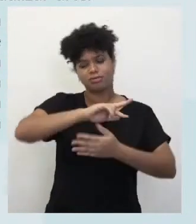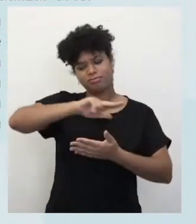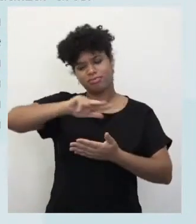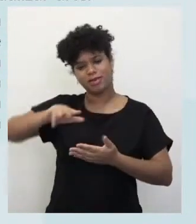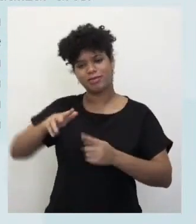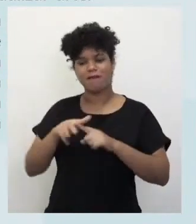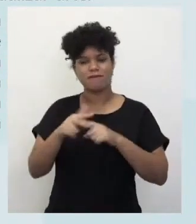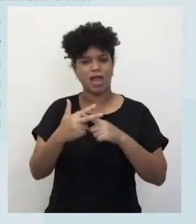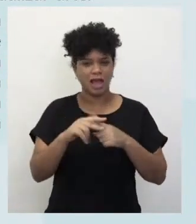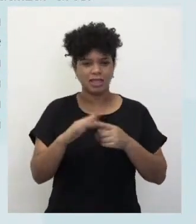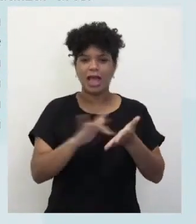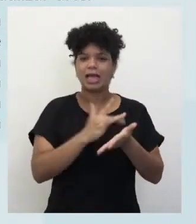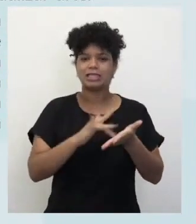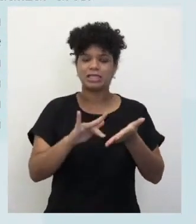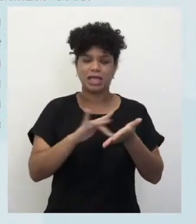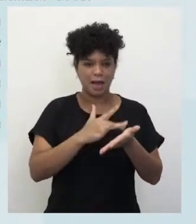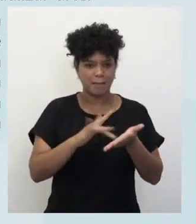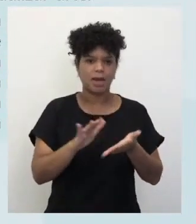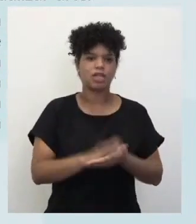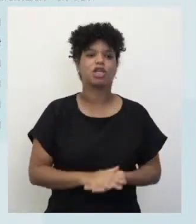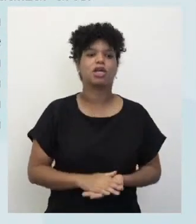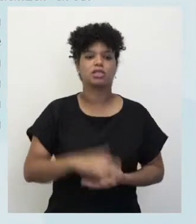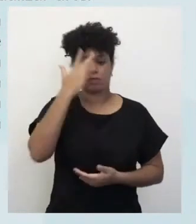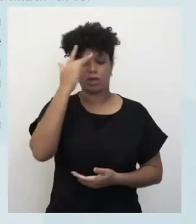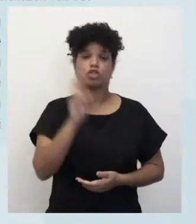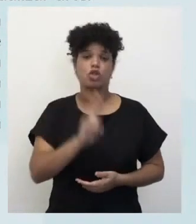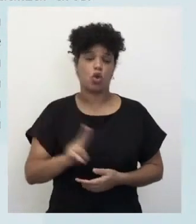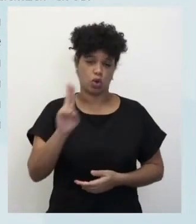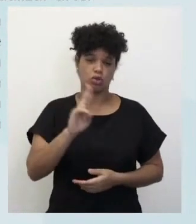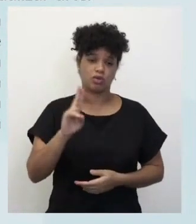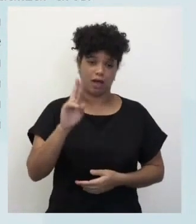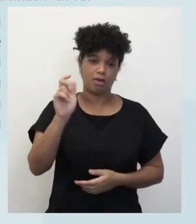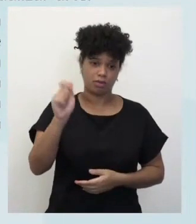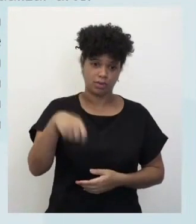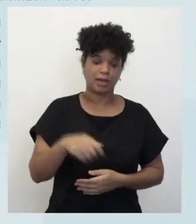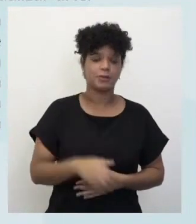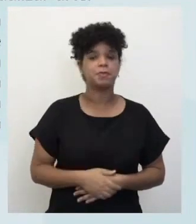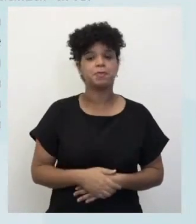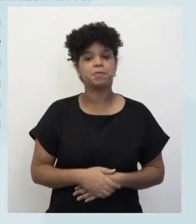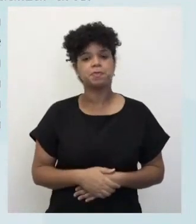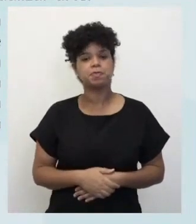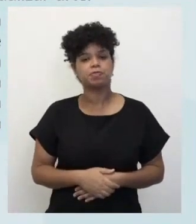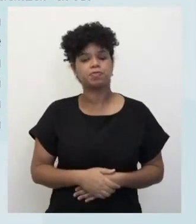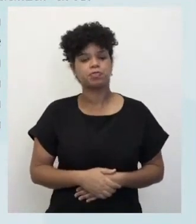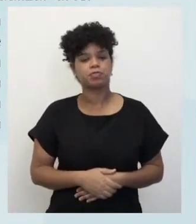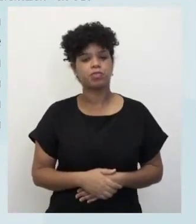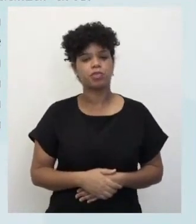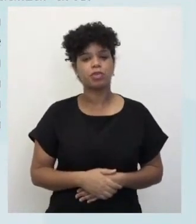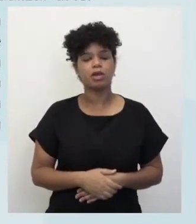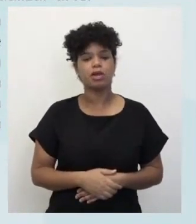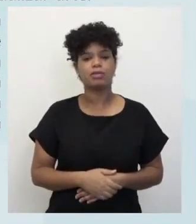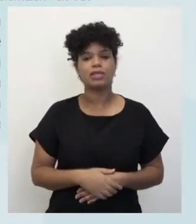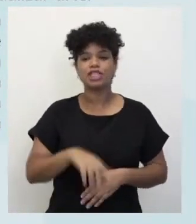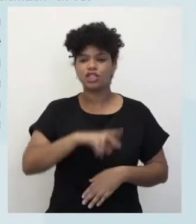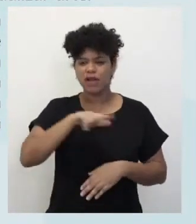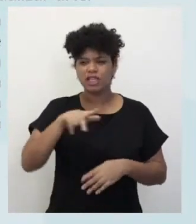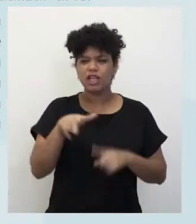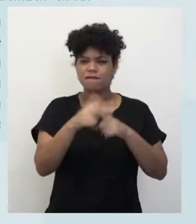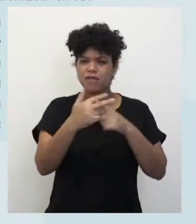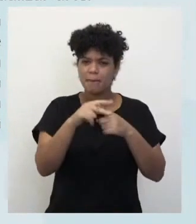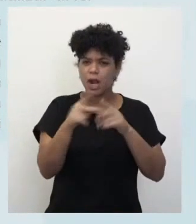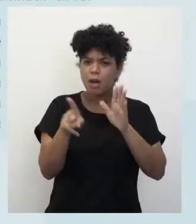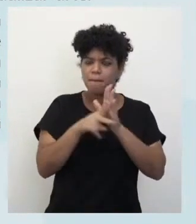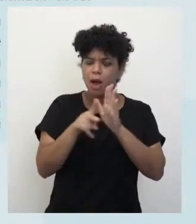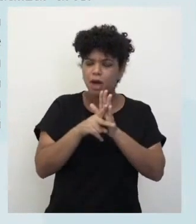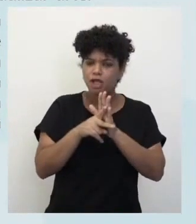aí, tablets, né? O pessoal utiliza, né? Para essas novas ferramentas tecnológicas, né,